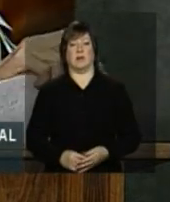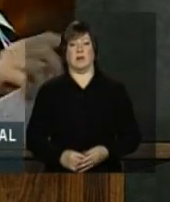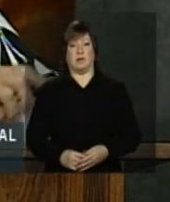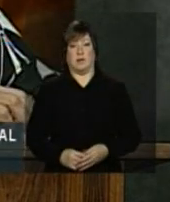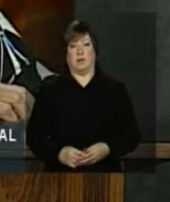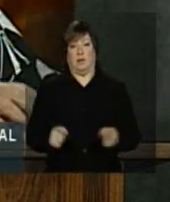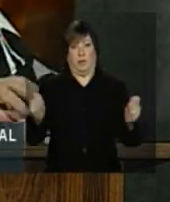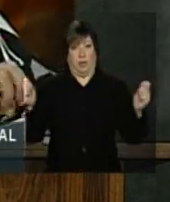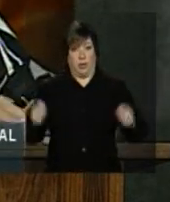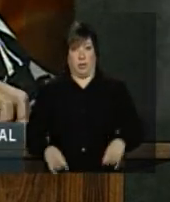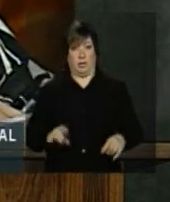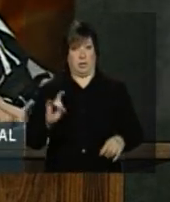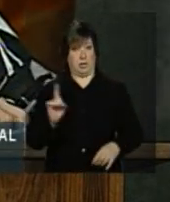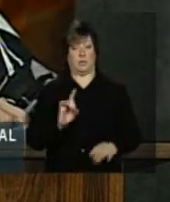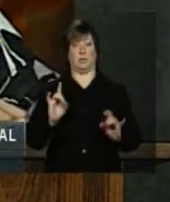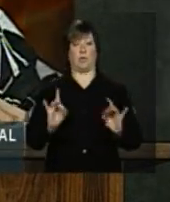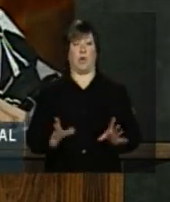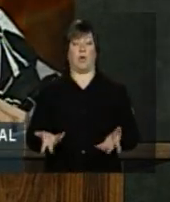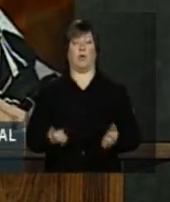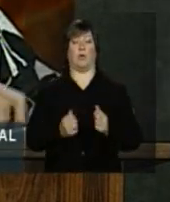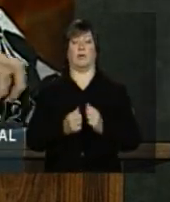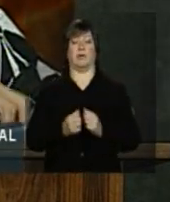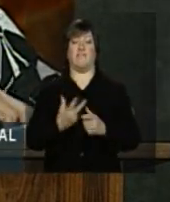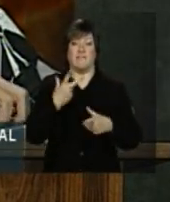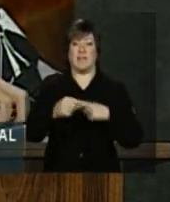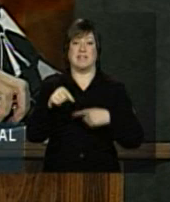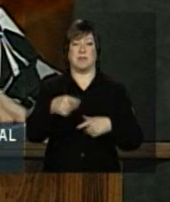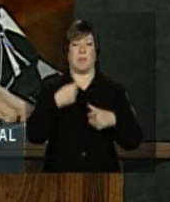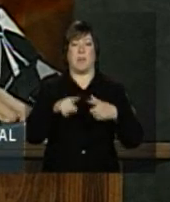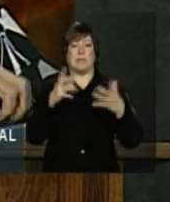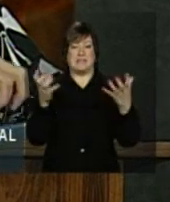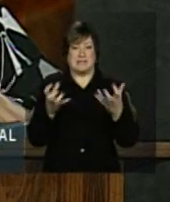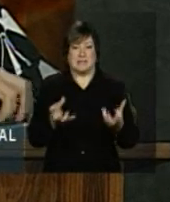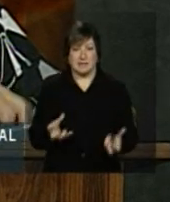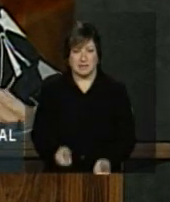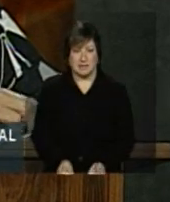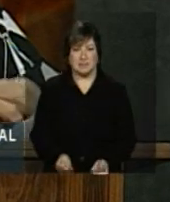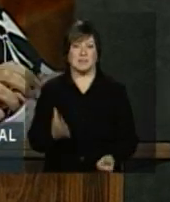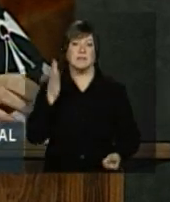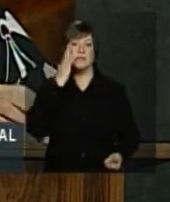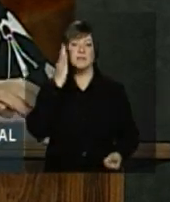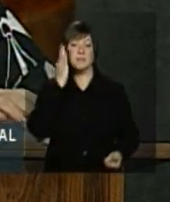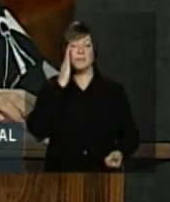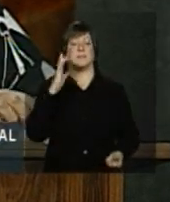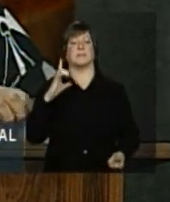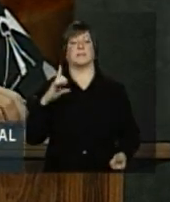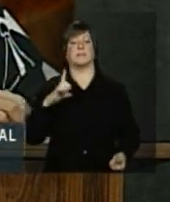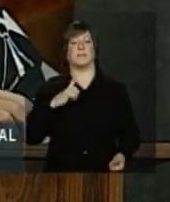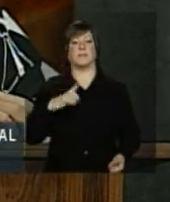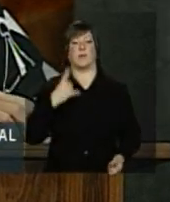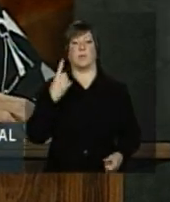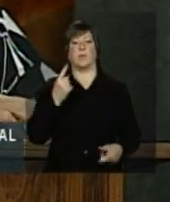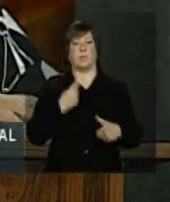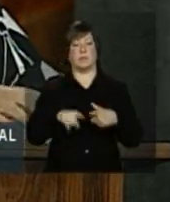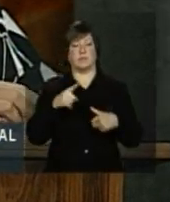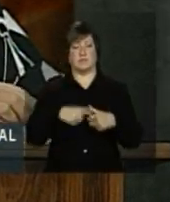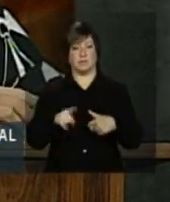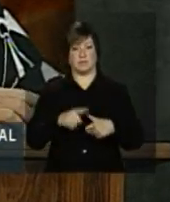eh conviver com essa estiagem sabendo inclusive que se trata de uma situação eh